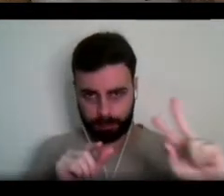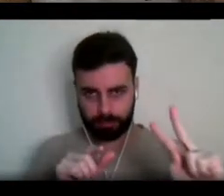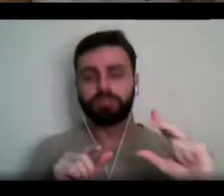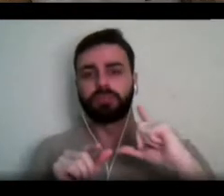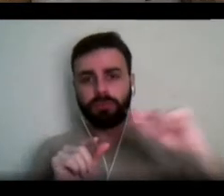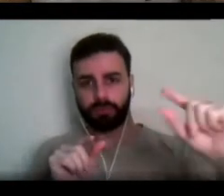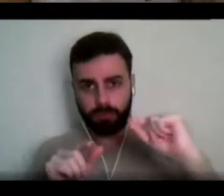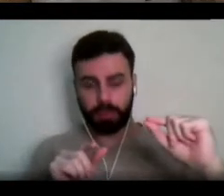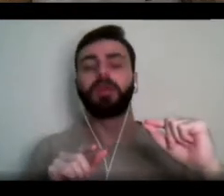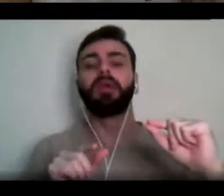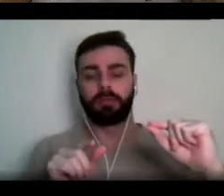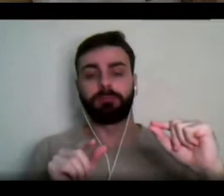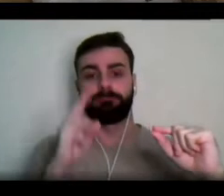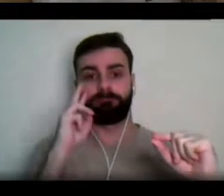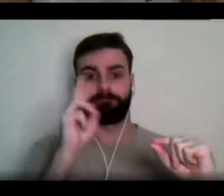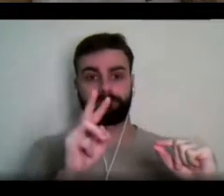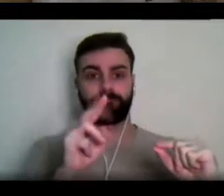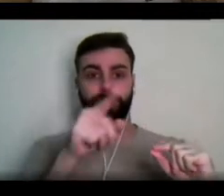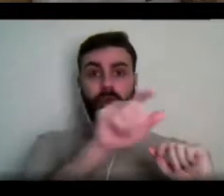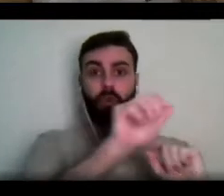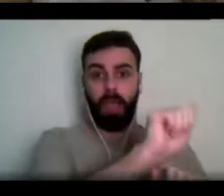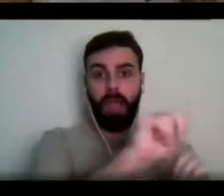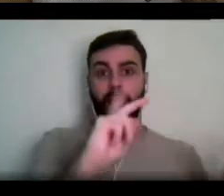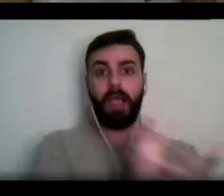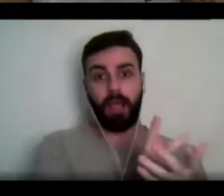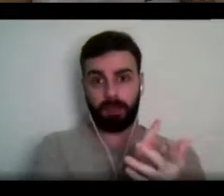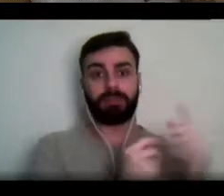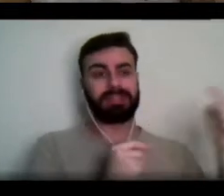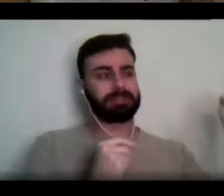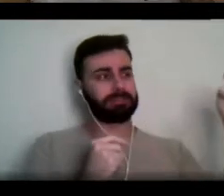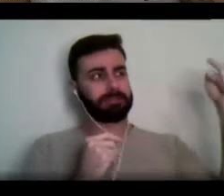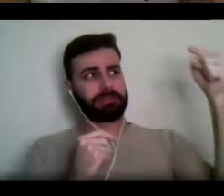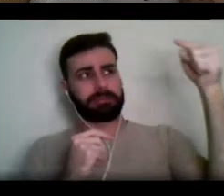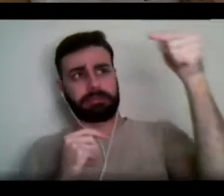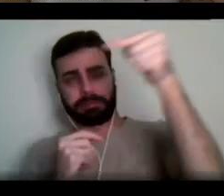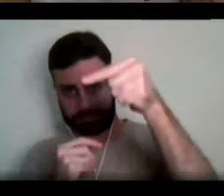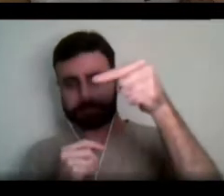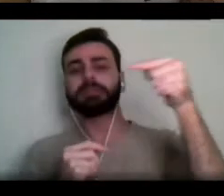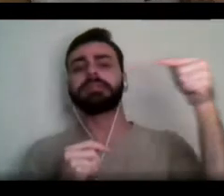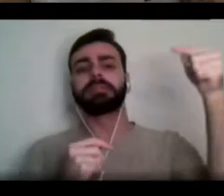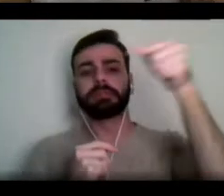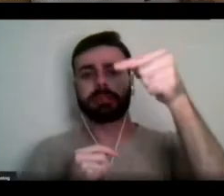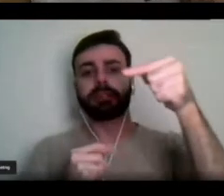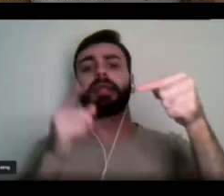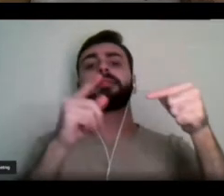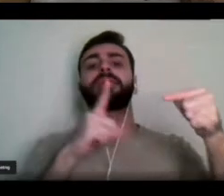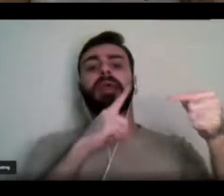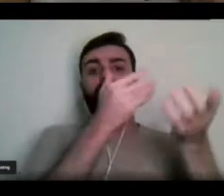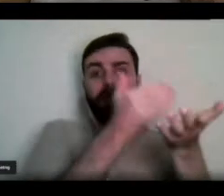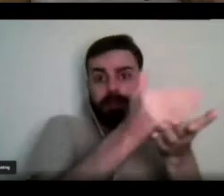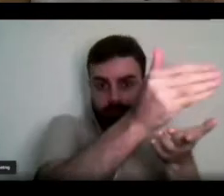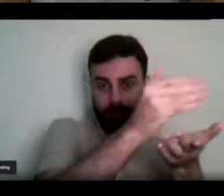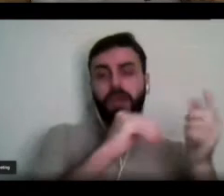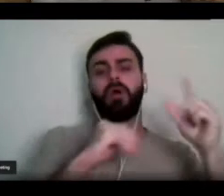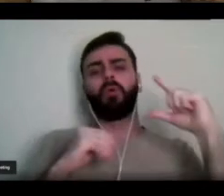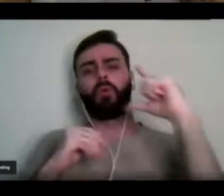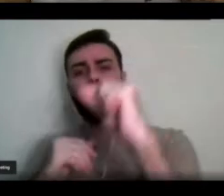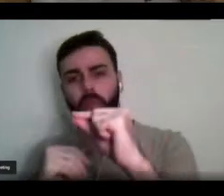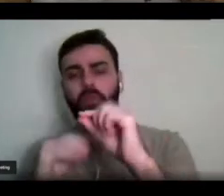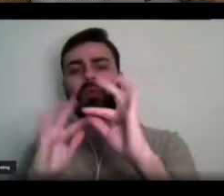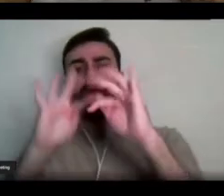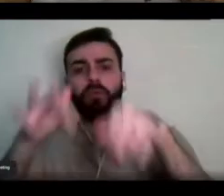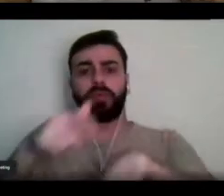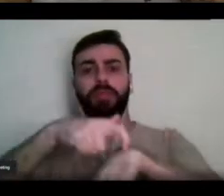por hora para 1.600 km por hora em 4 minutos. Então, né, a etapa A que eu botei aqui, a velocidade inicial é